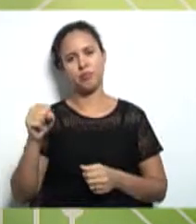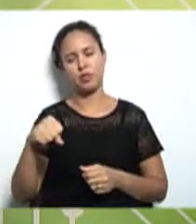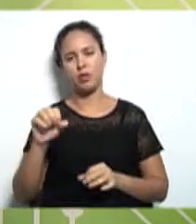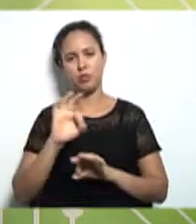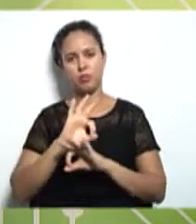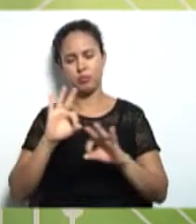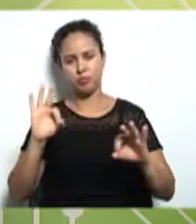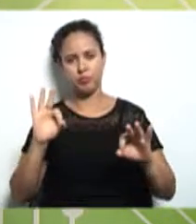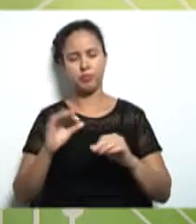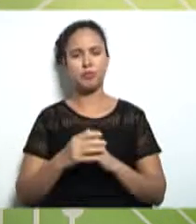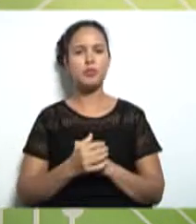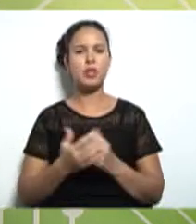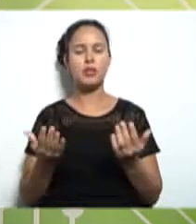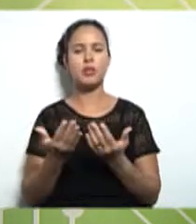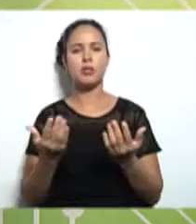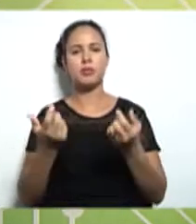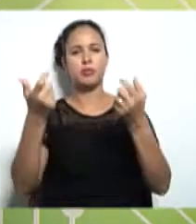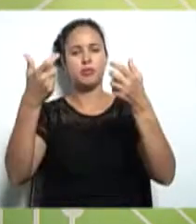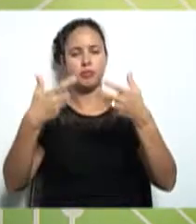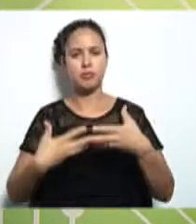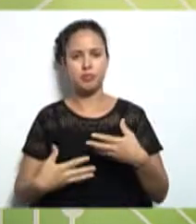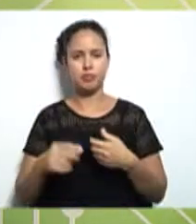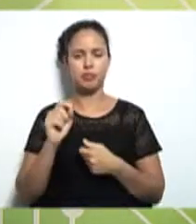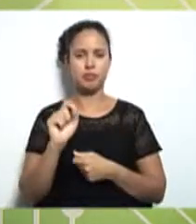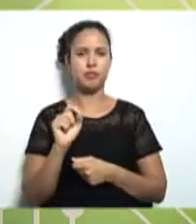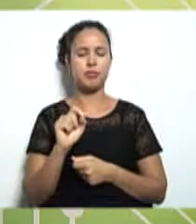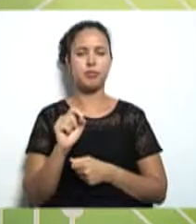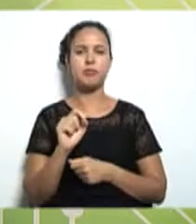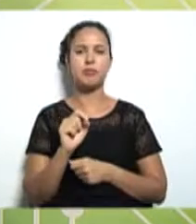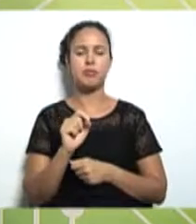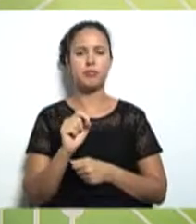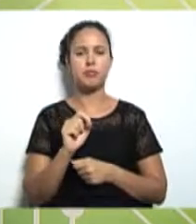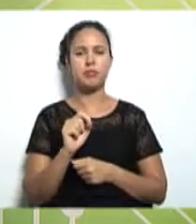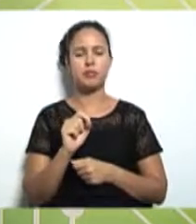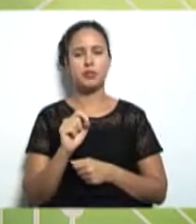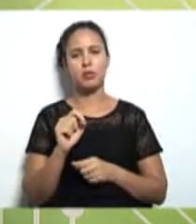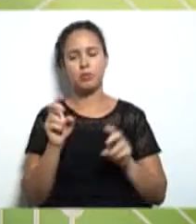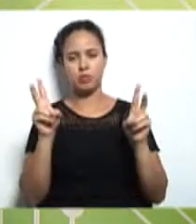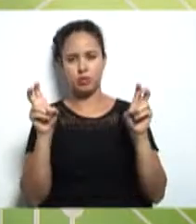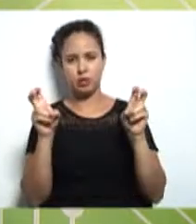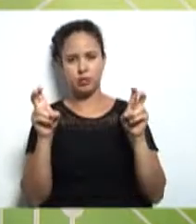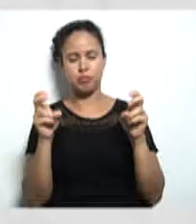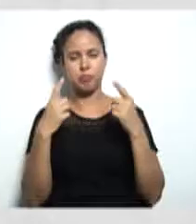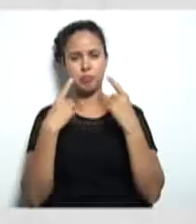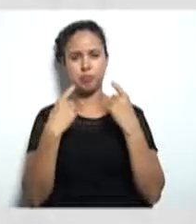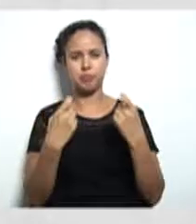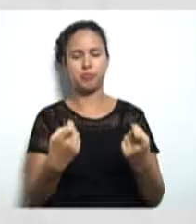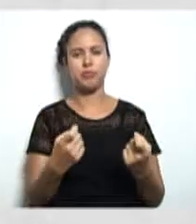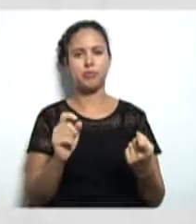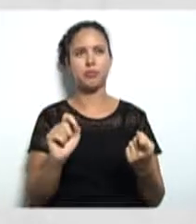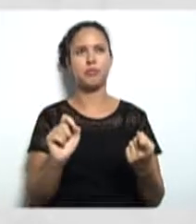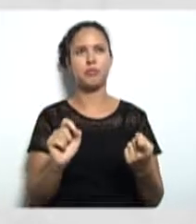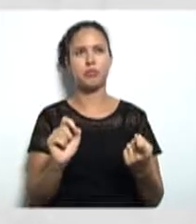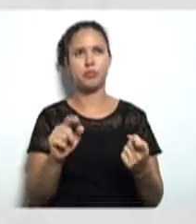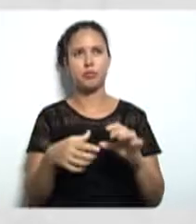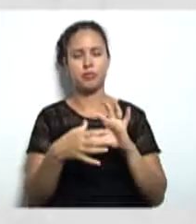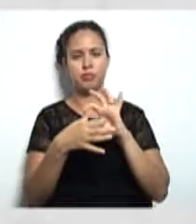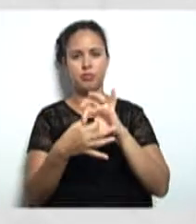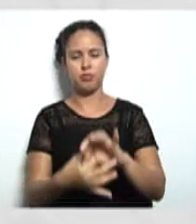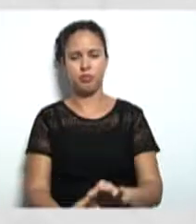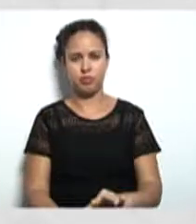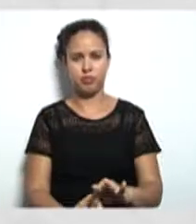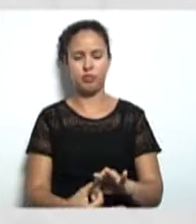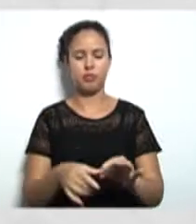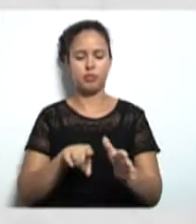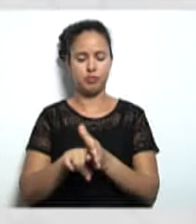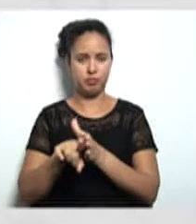ótimo. E agora a gente vai falar então sobre essa questão que nos interessa, que foi o que a professora citou, relacionado à